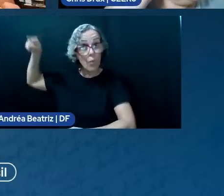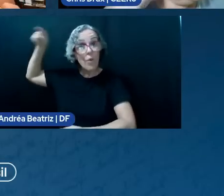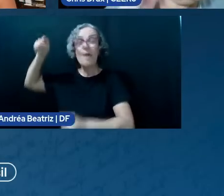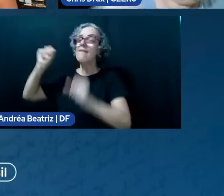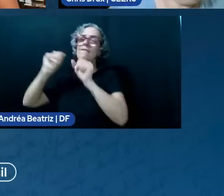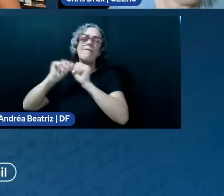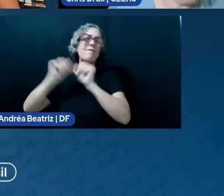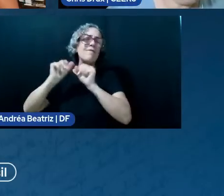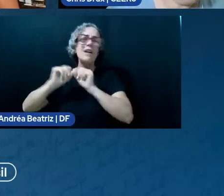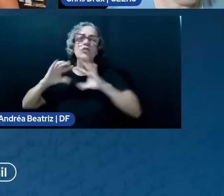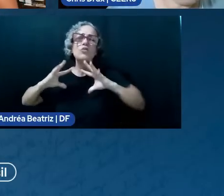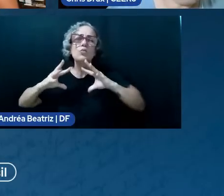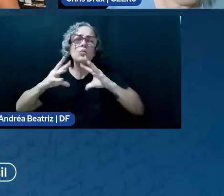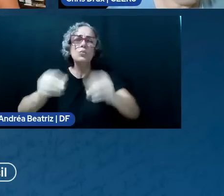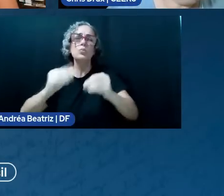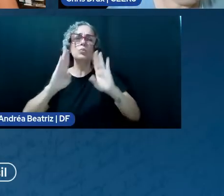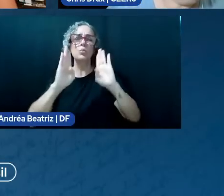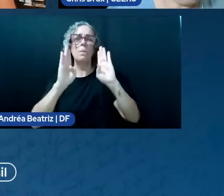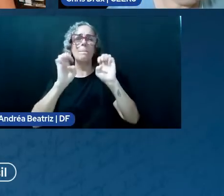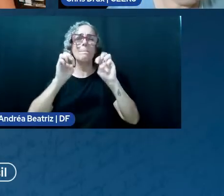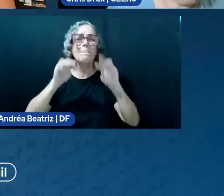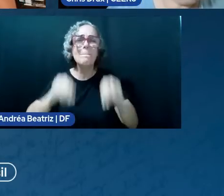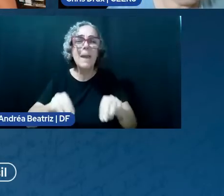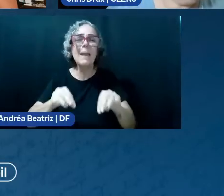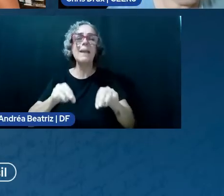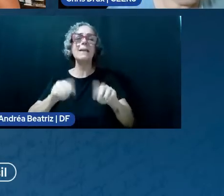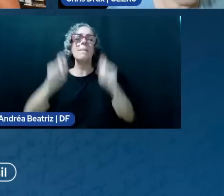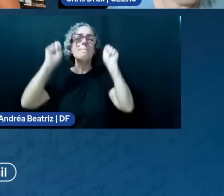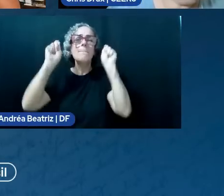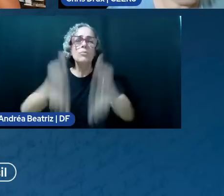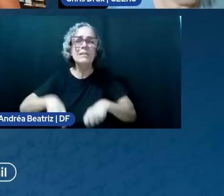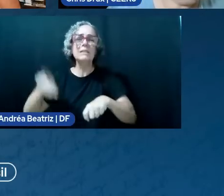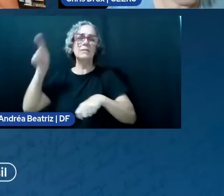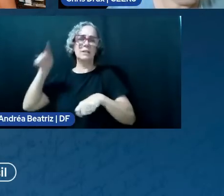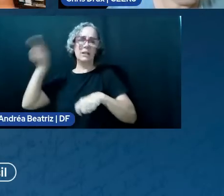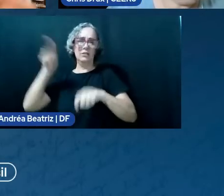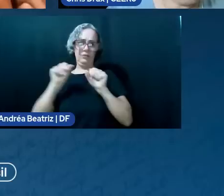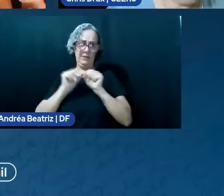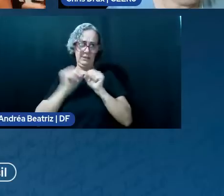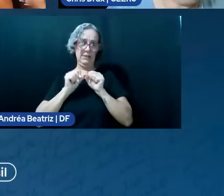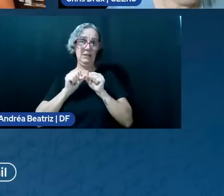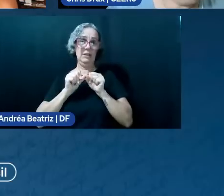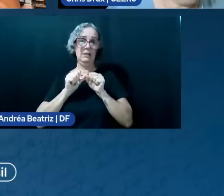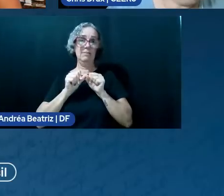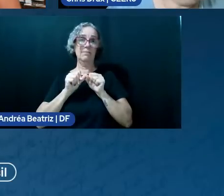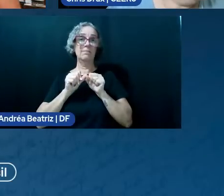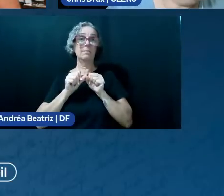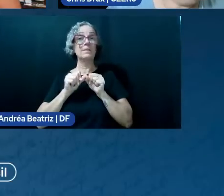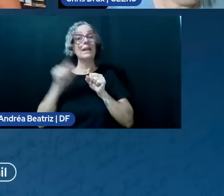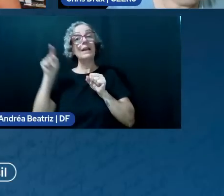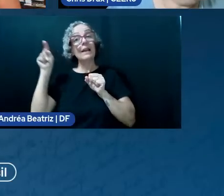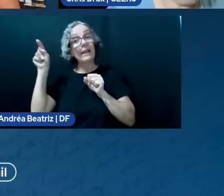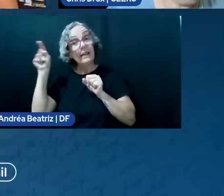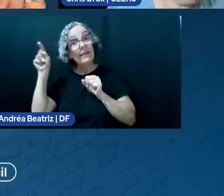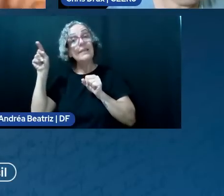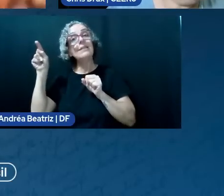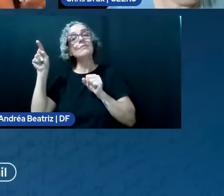é possível e se sentem ditosos com as vossas alegrias.